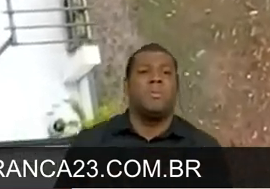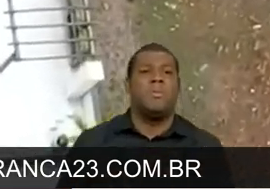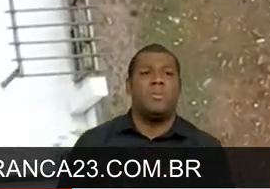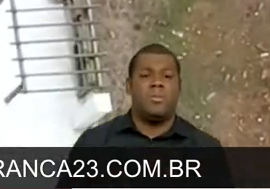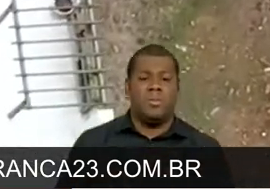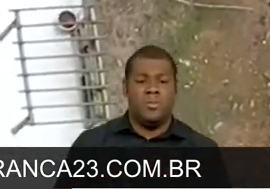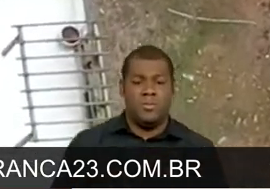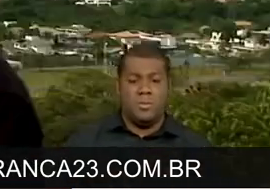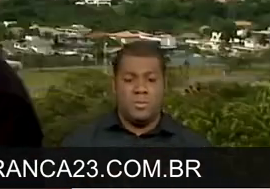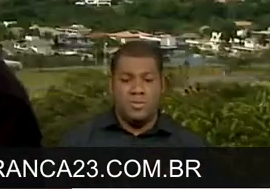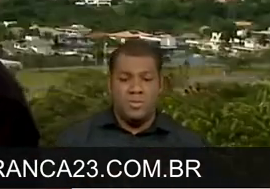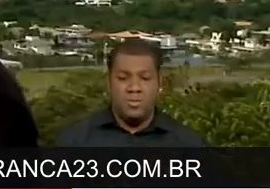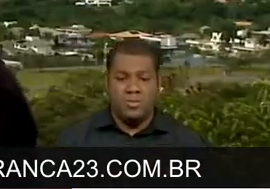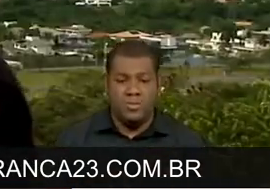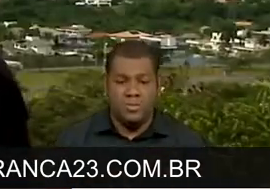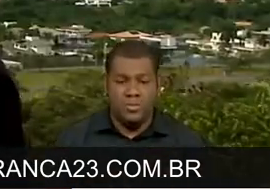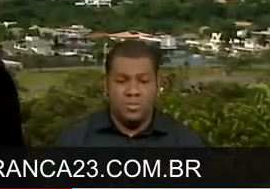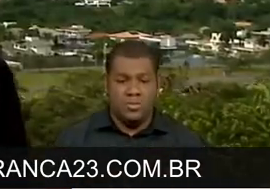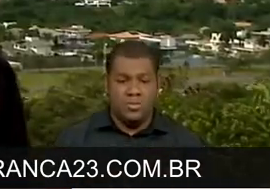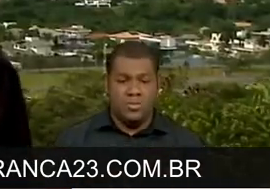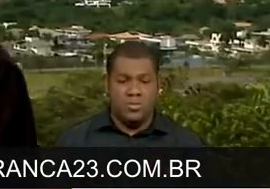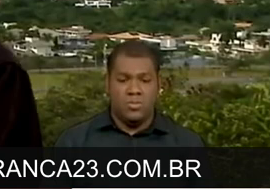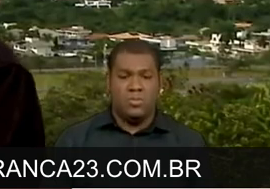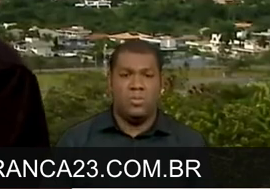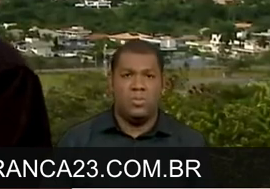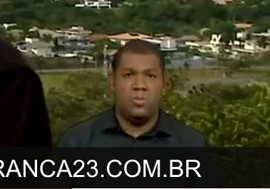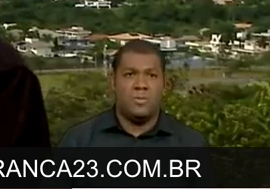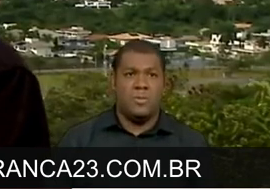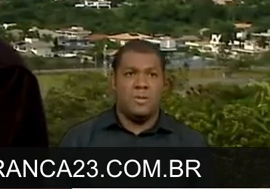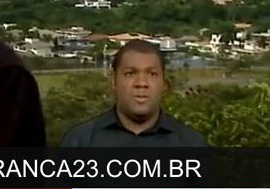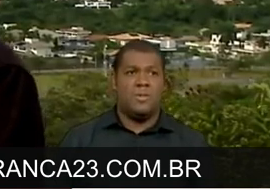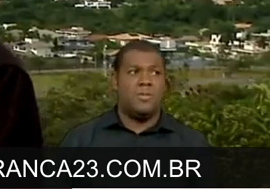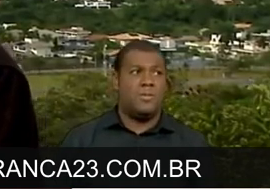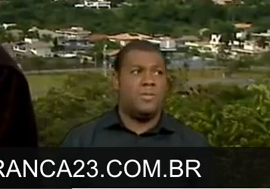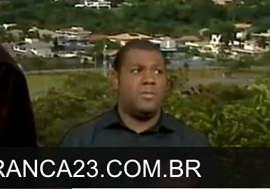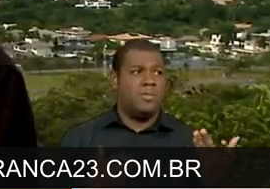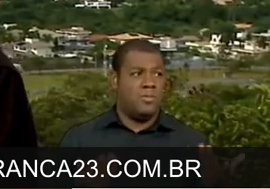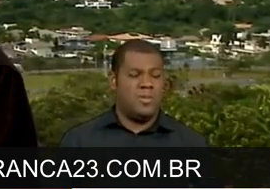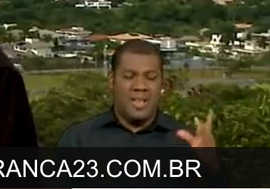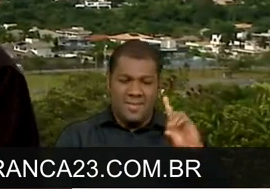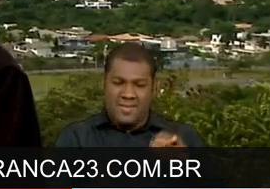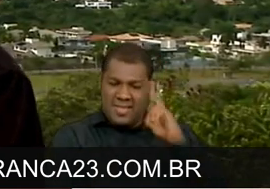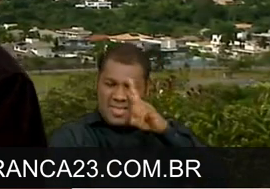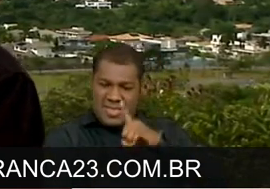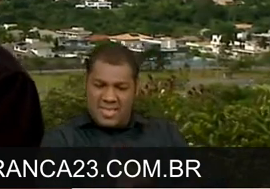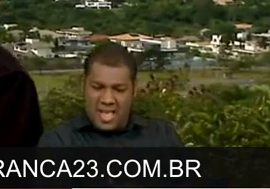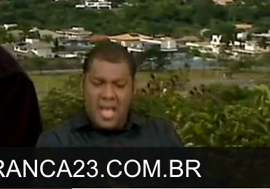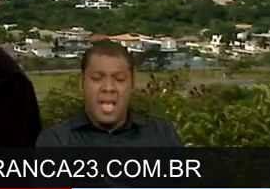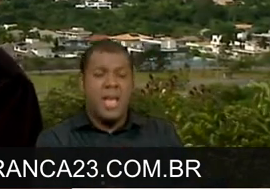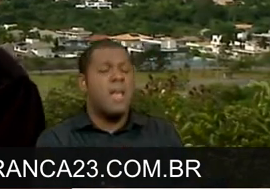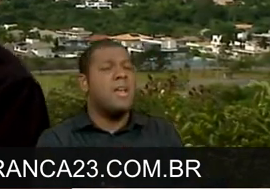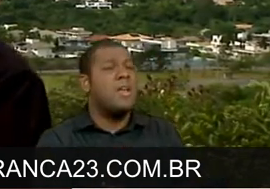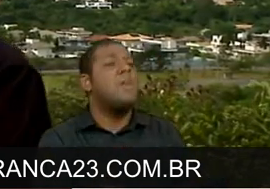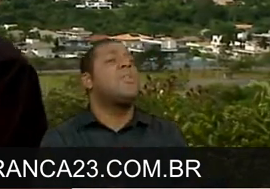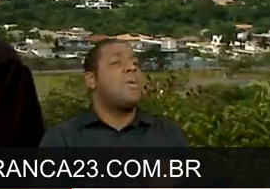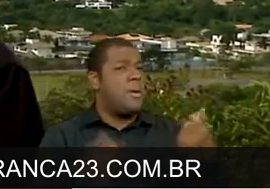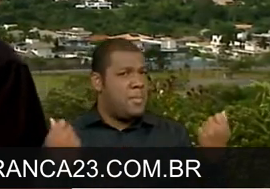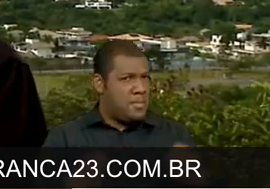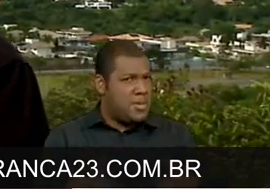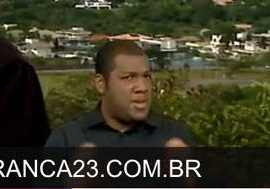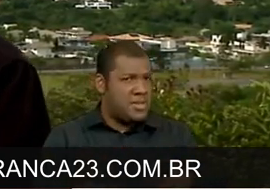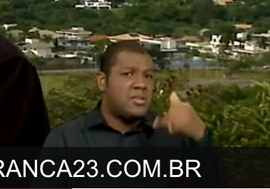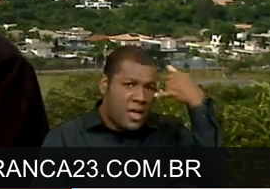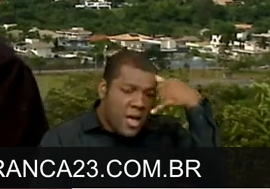laje das edículas, pequenas e grandes focos de dengue, todos eles precisam ser cuidados